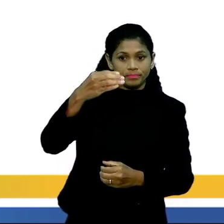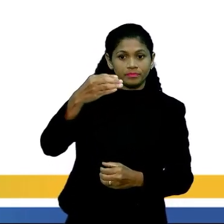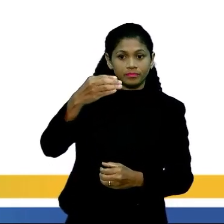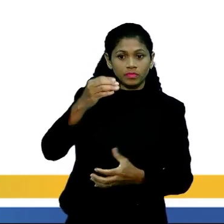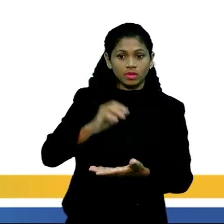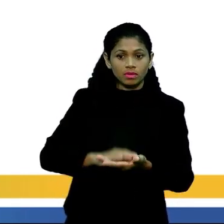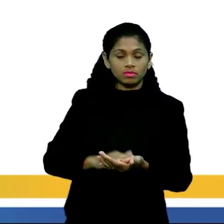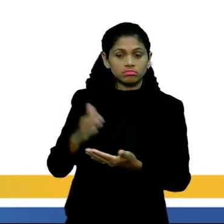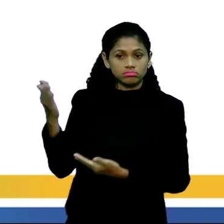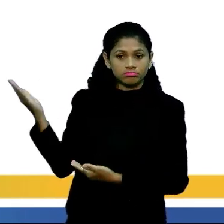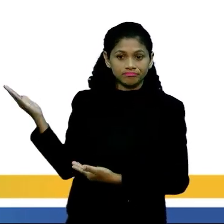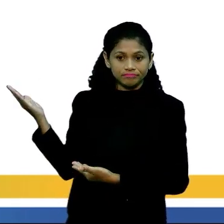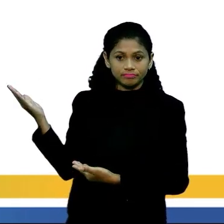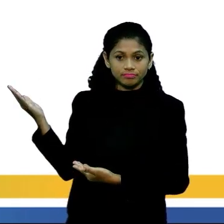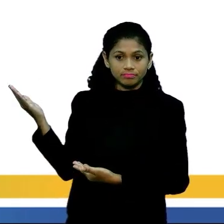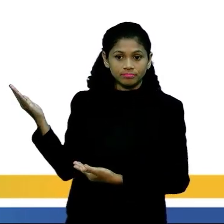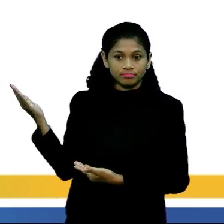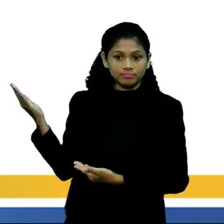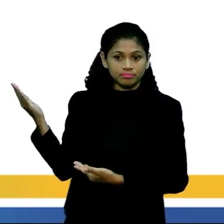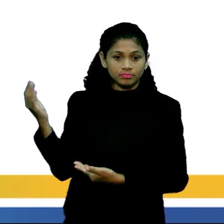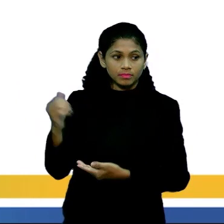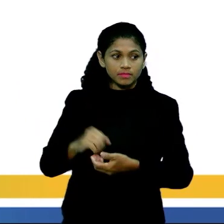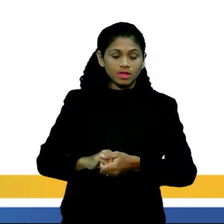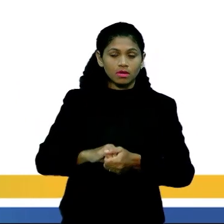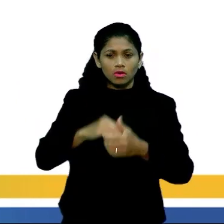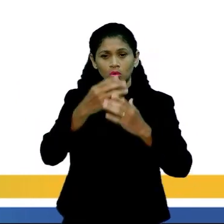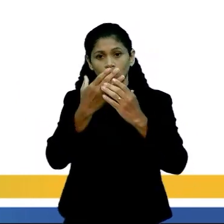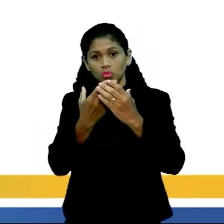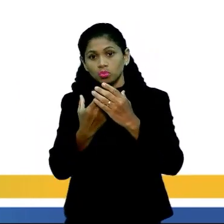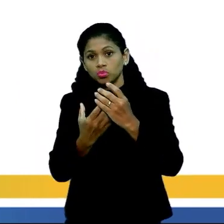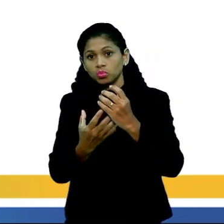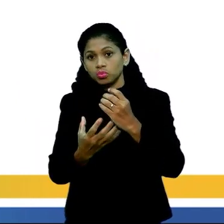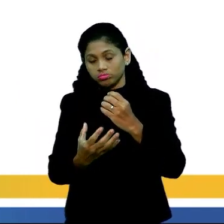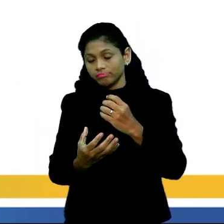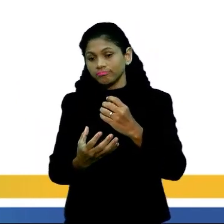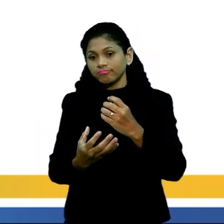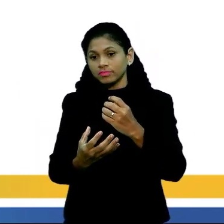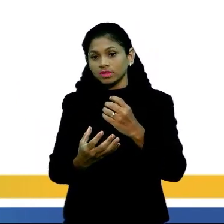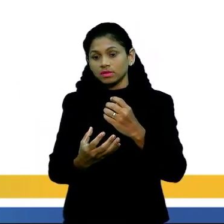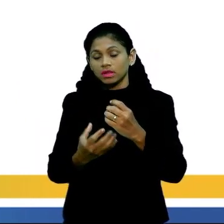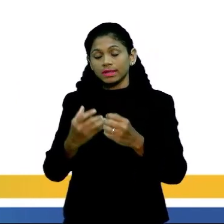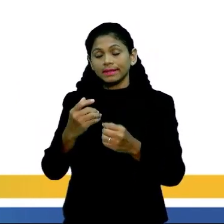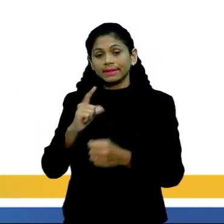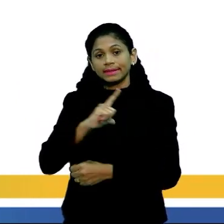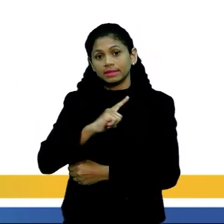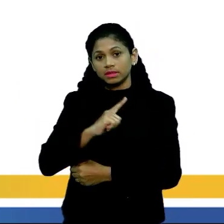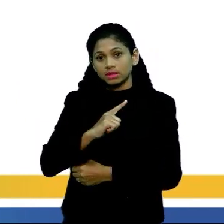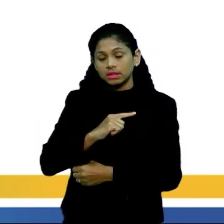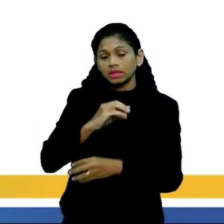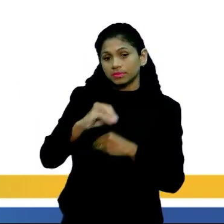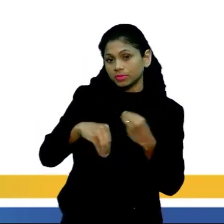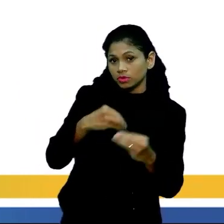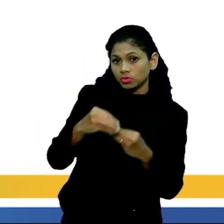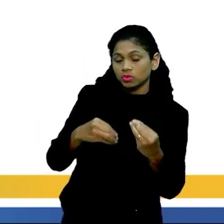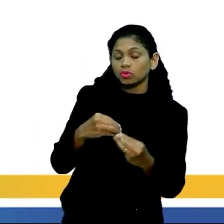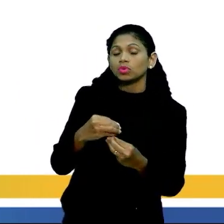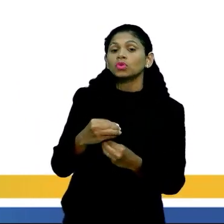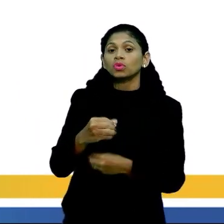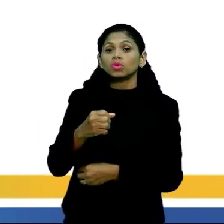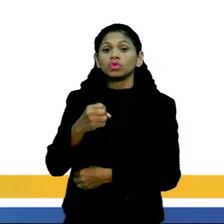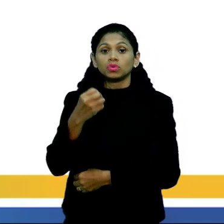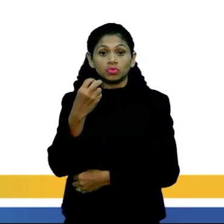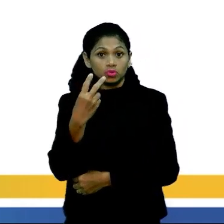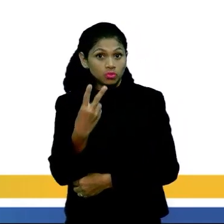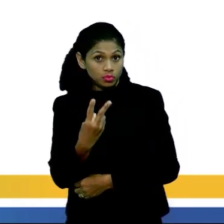serve justamente para decantar a mistura. Então tem uma mistura de dois líquidos, claro que é importante frisar que esses dois